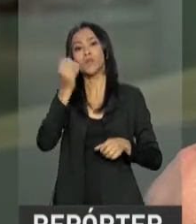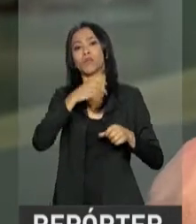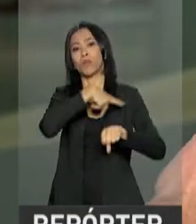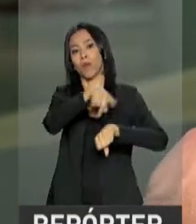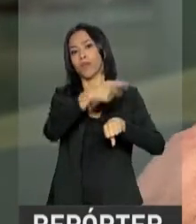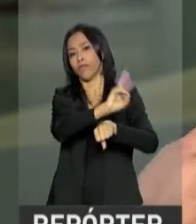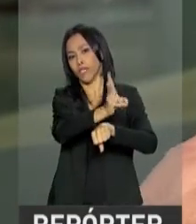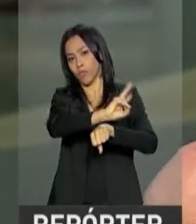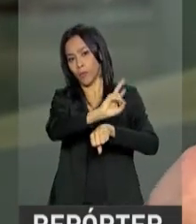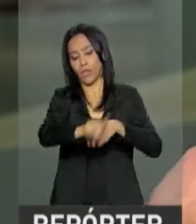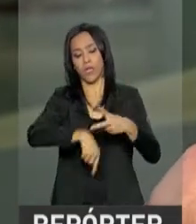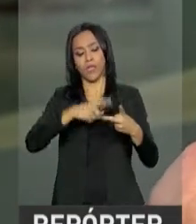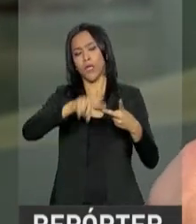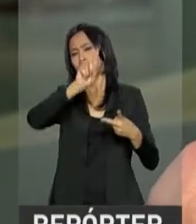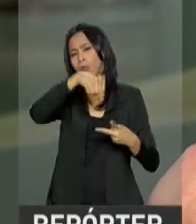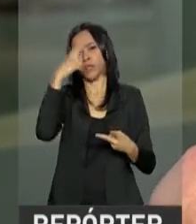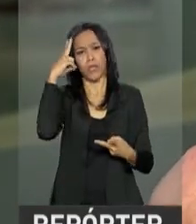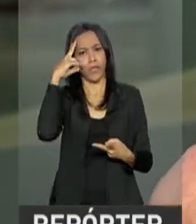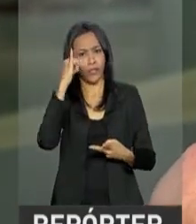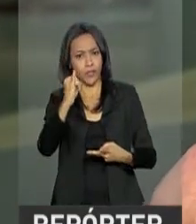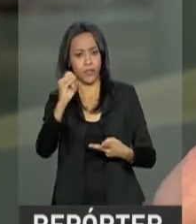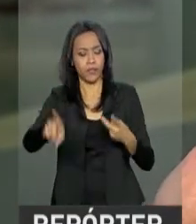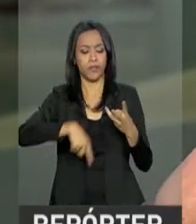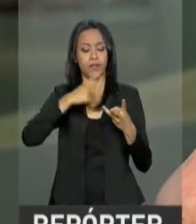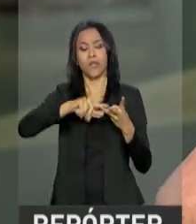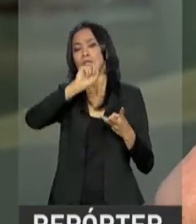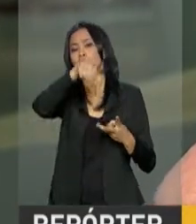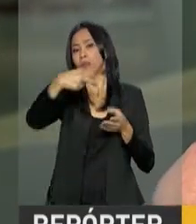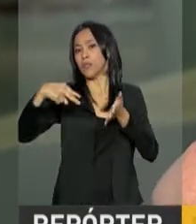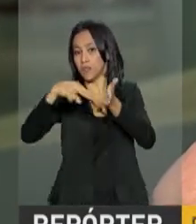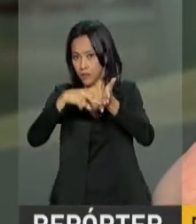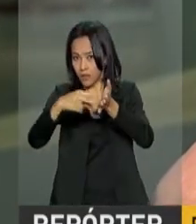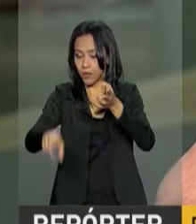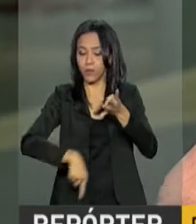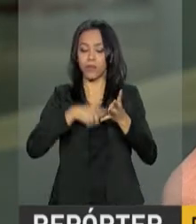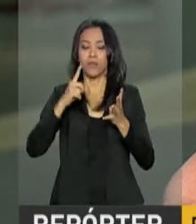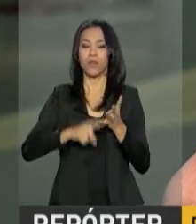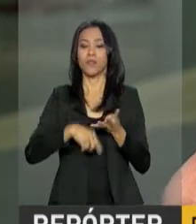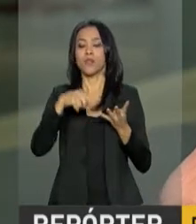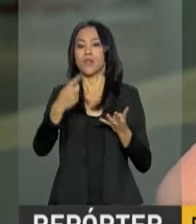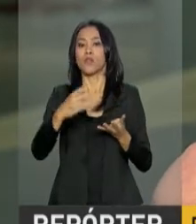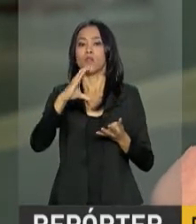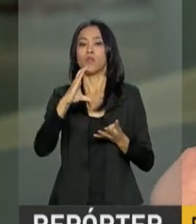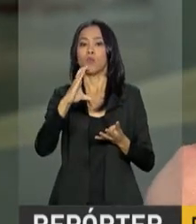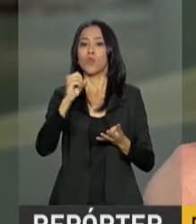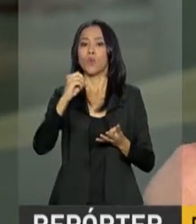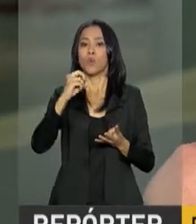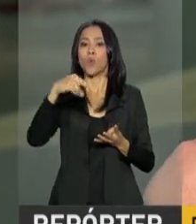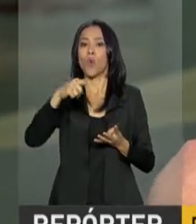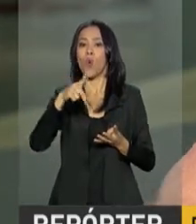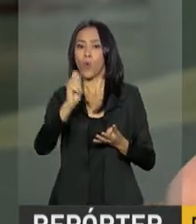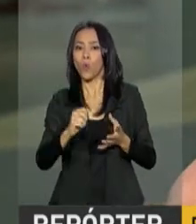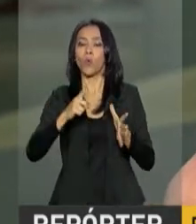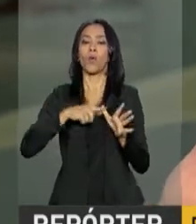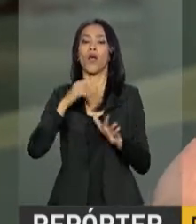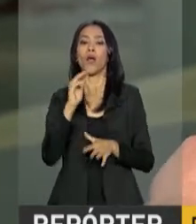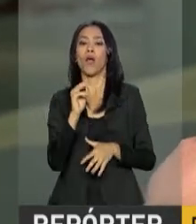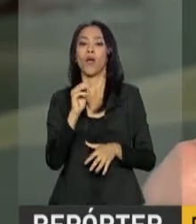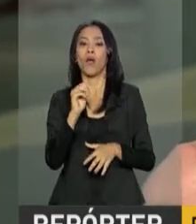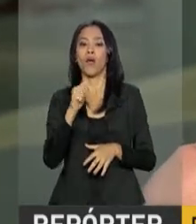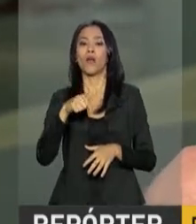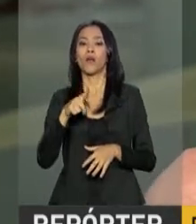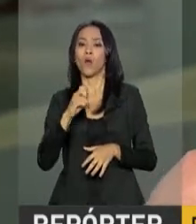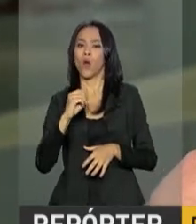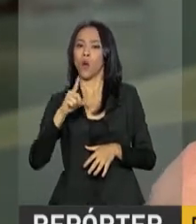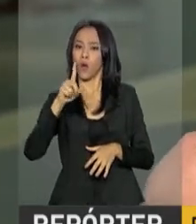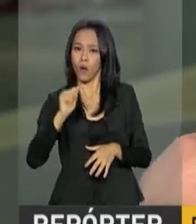seguido de haitianos sírios é da república democrática do congo angola e mais algumas outras